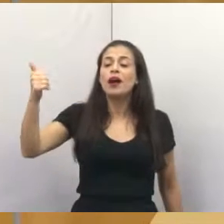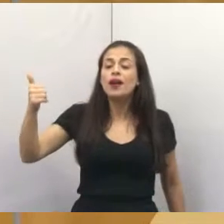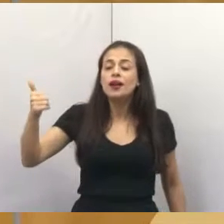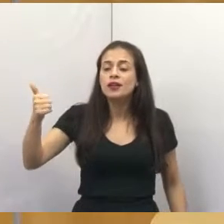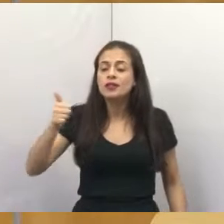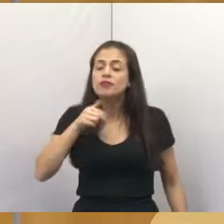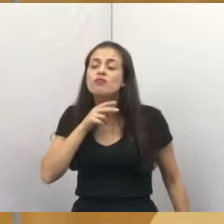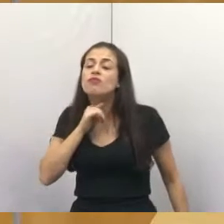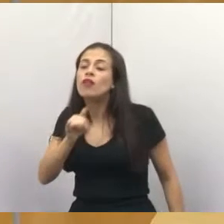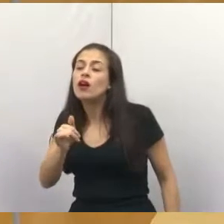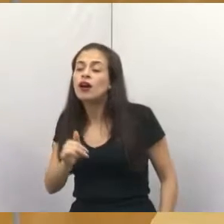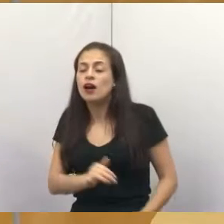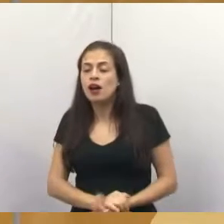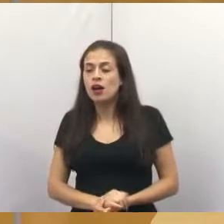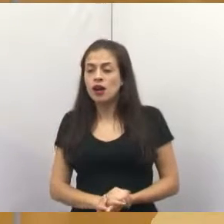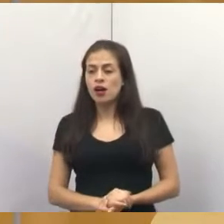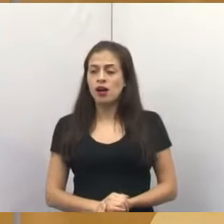fala.